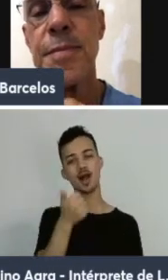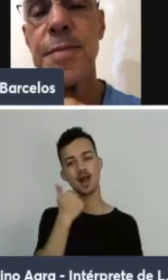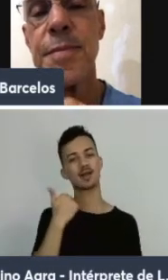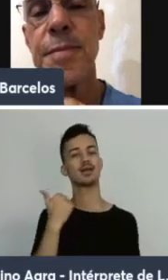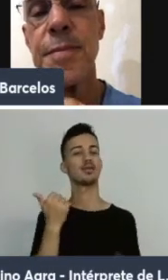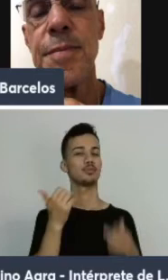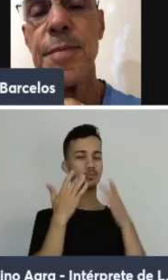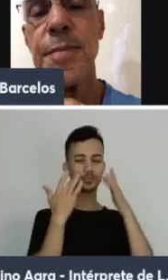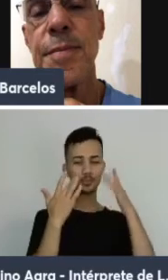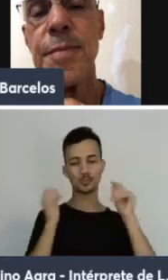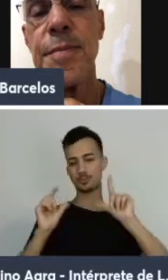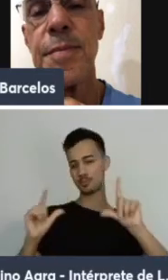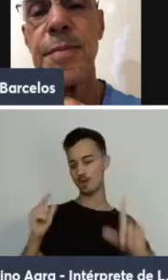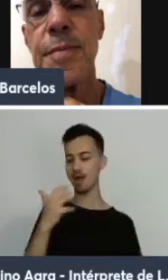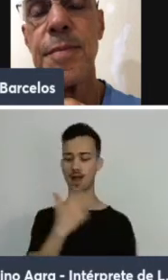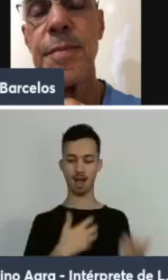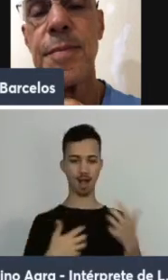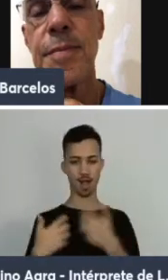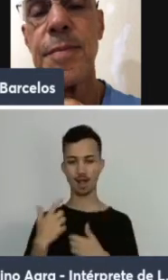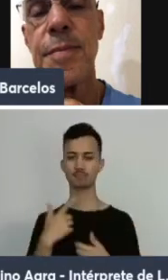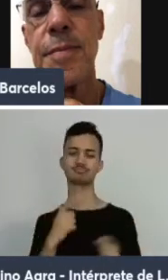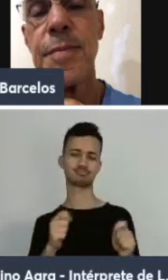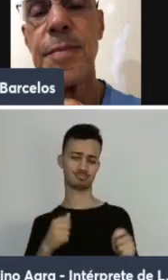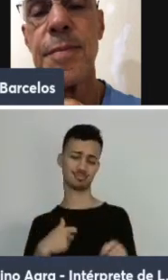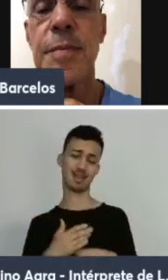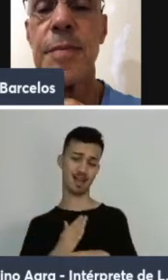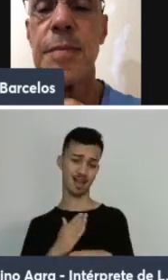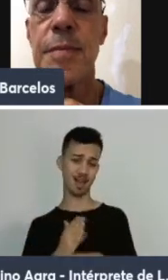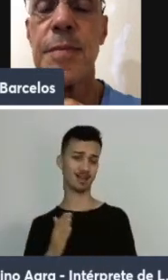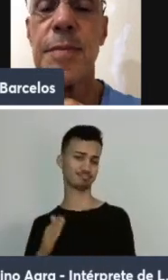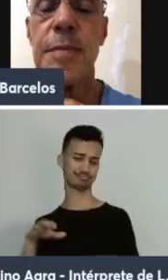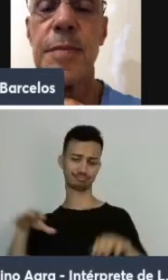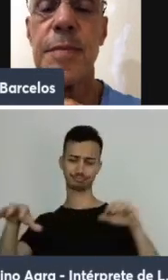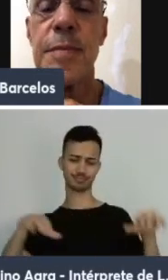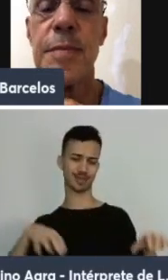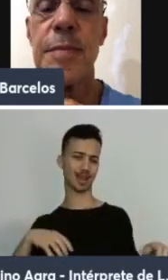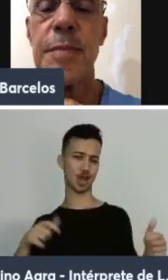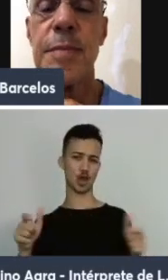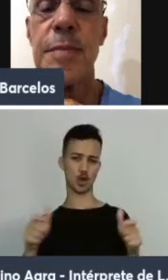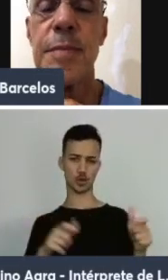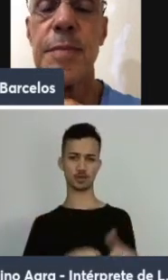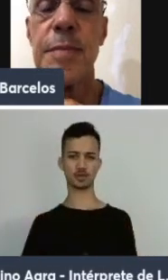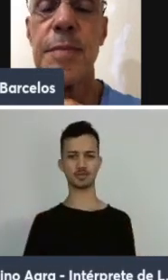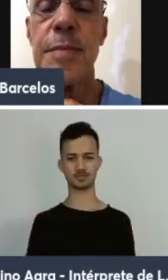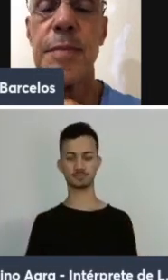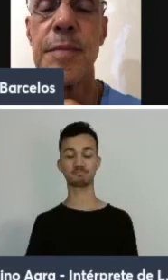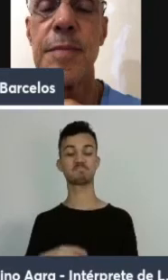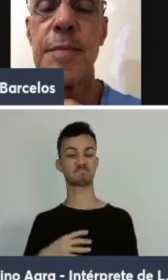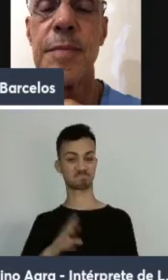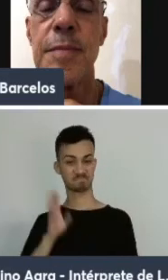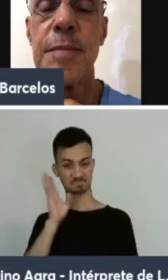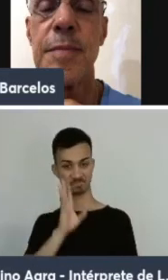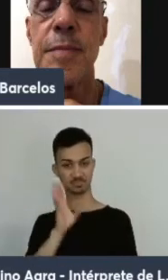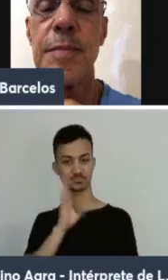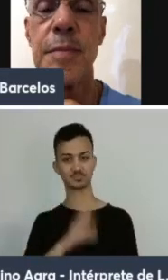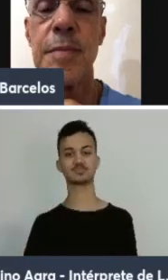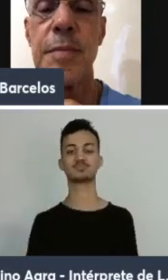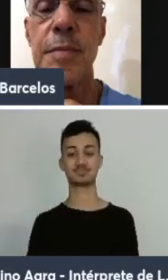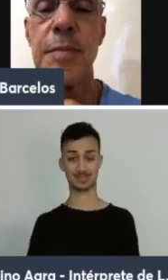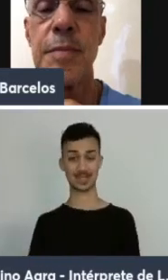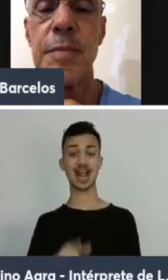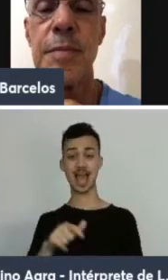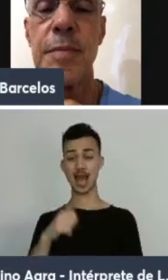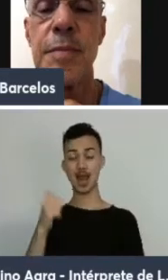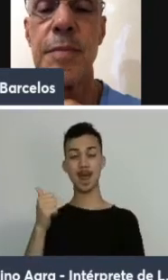showzinho, os bares de mês, que eu podia entrar, né? Cachação. Legal, Cláudia, que eram os bares das lésbicas, né? Que eram muito